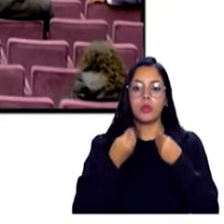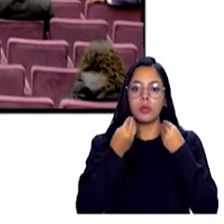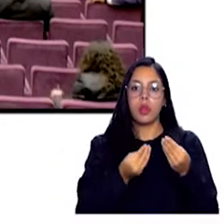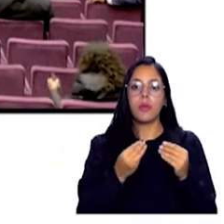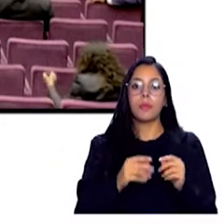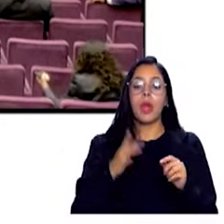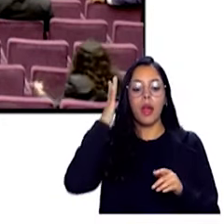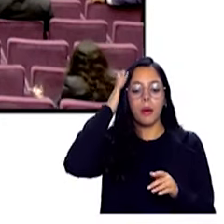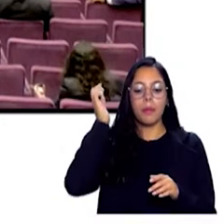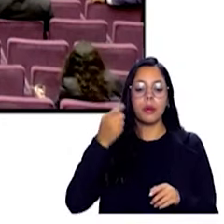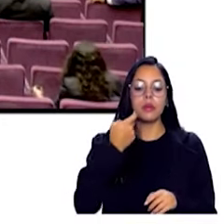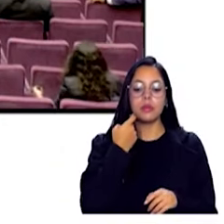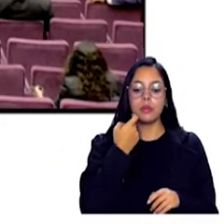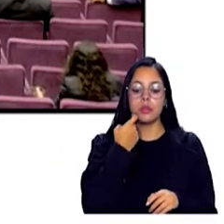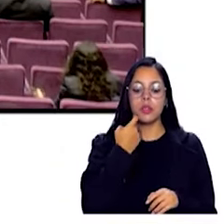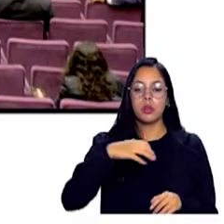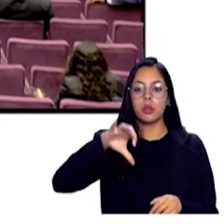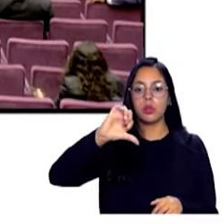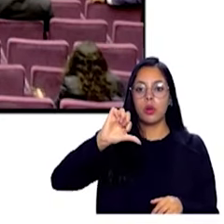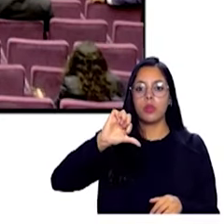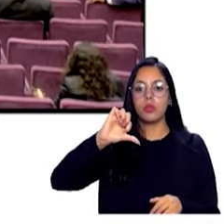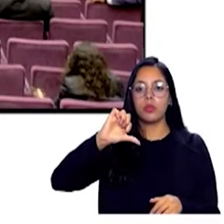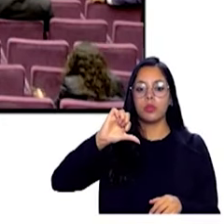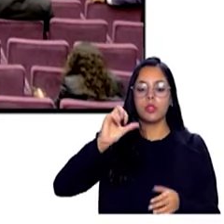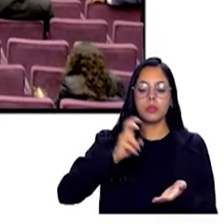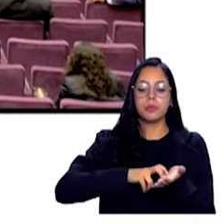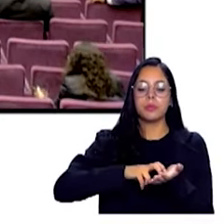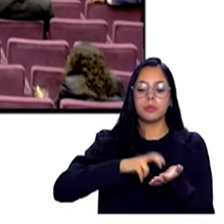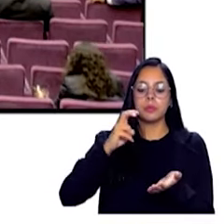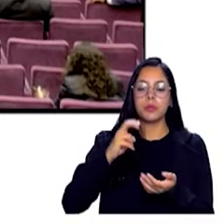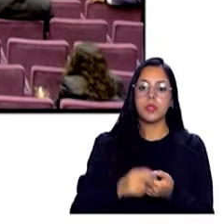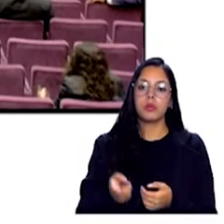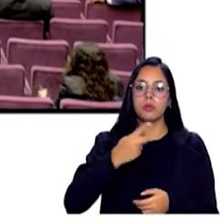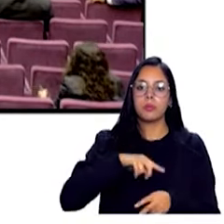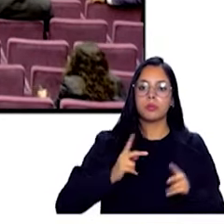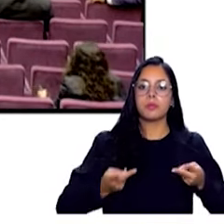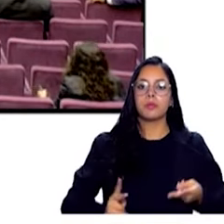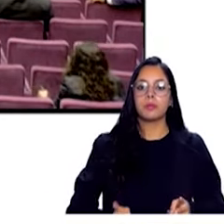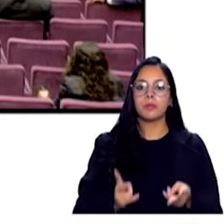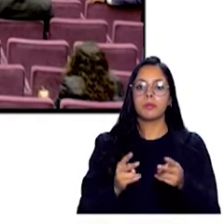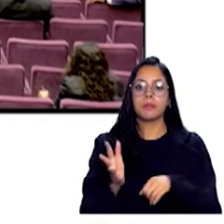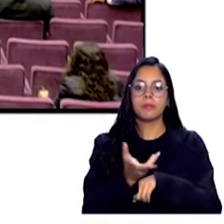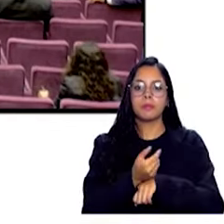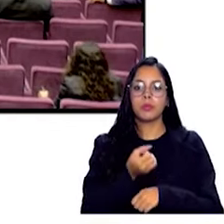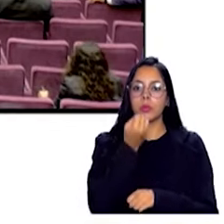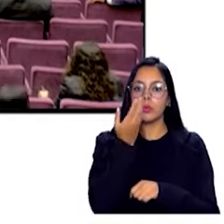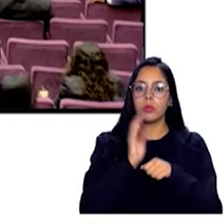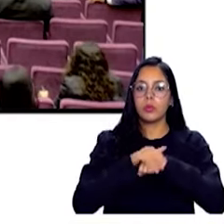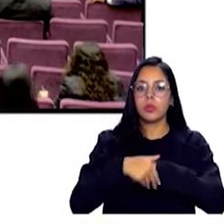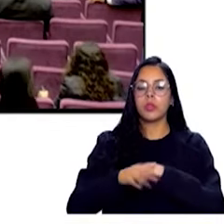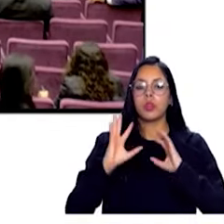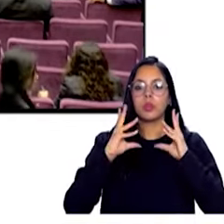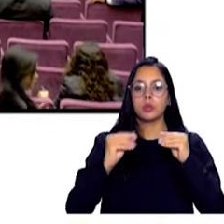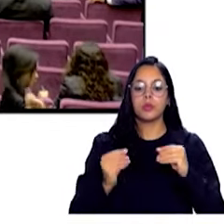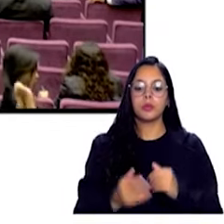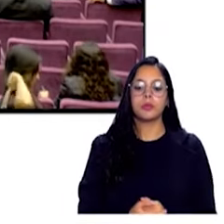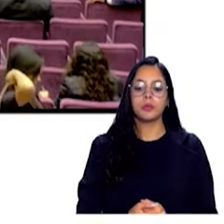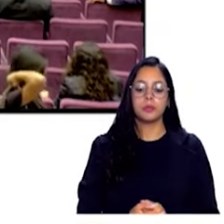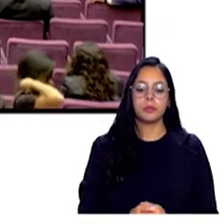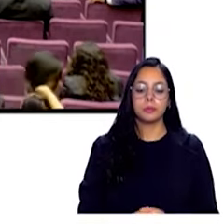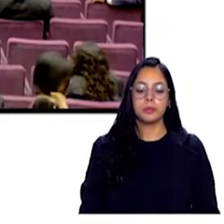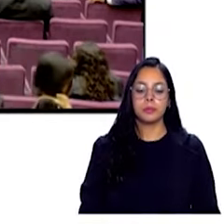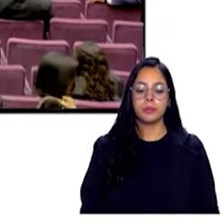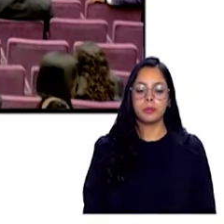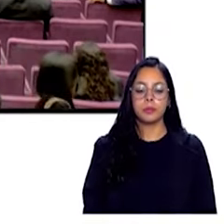sexta-feira 9 horas da manhã continuação do evento uma ótima noite a todos e a todas me